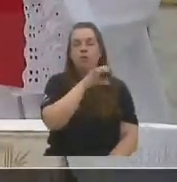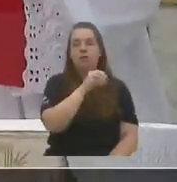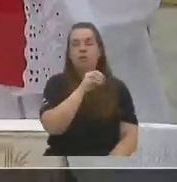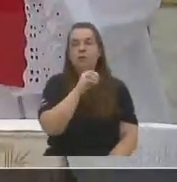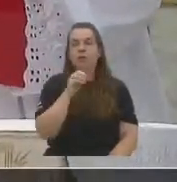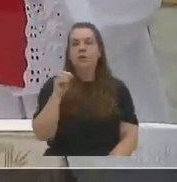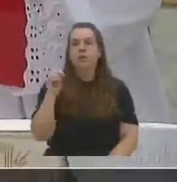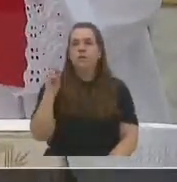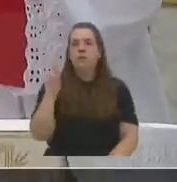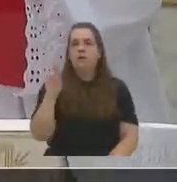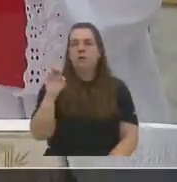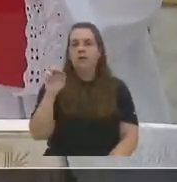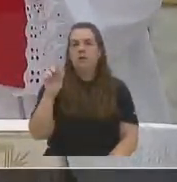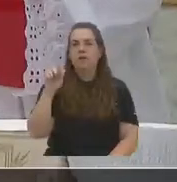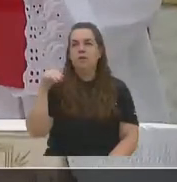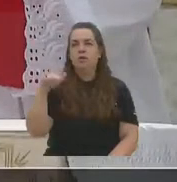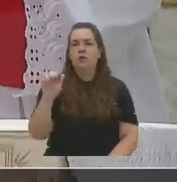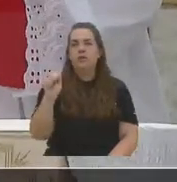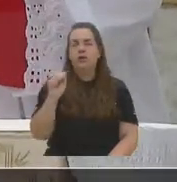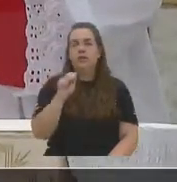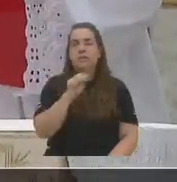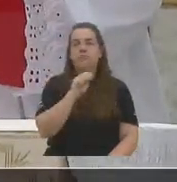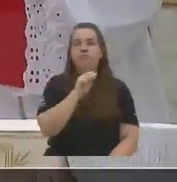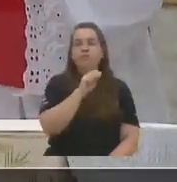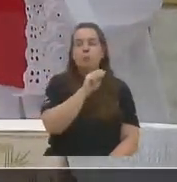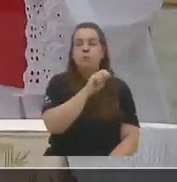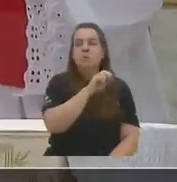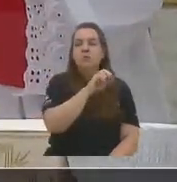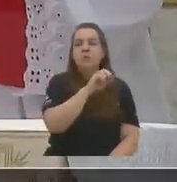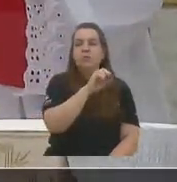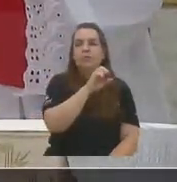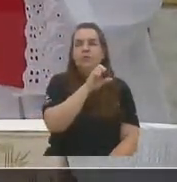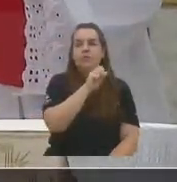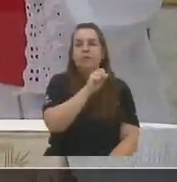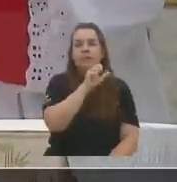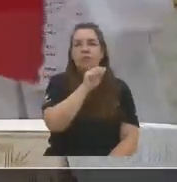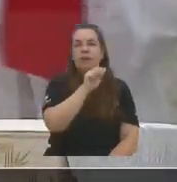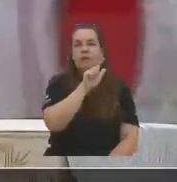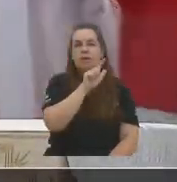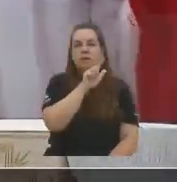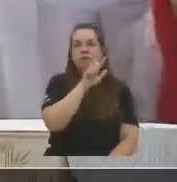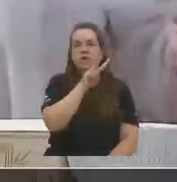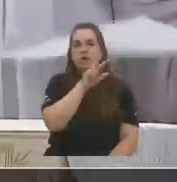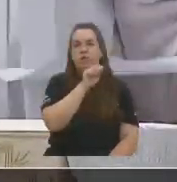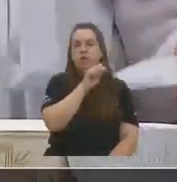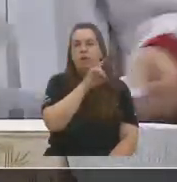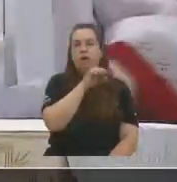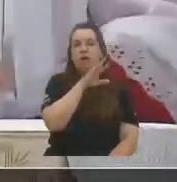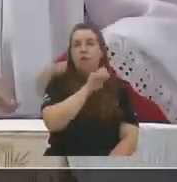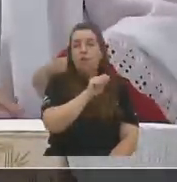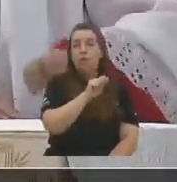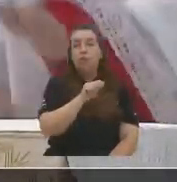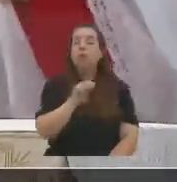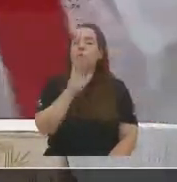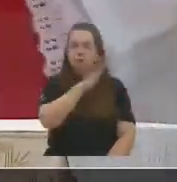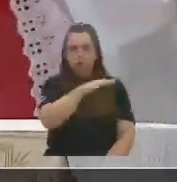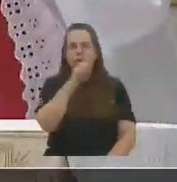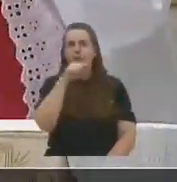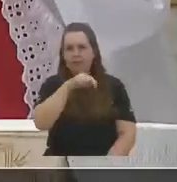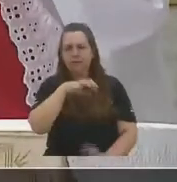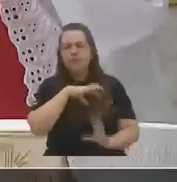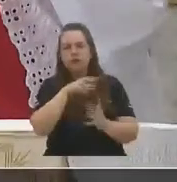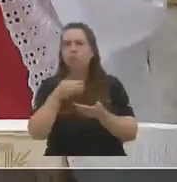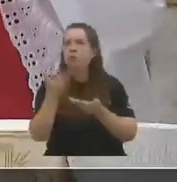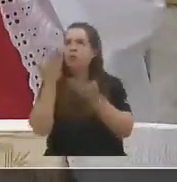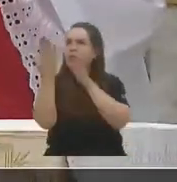Magalhães, Regina Célia dos Santos Silva, Salvador Cardoso, que chamastes deste mundo a